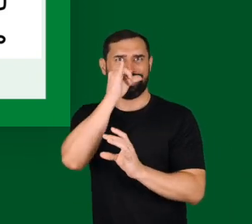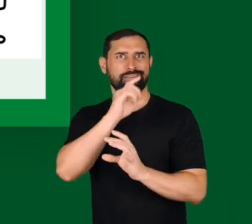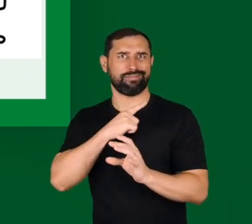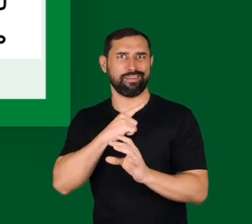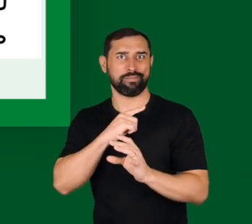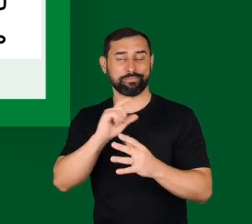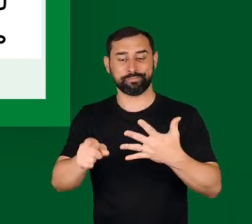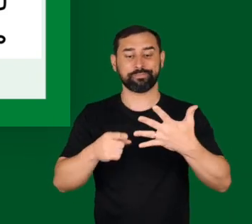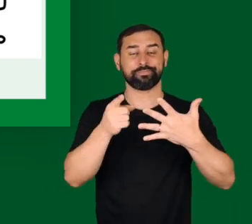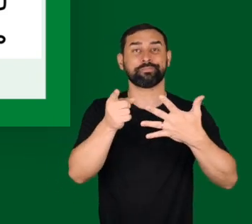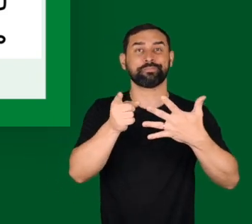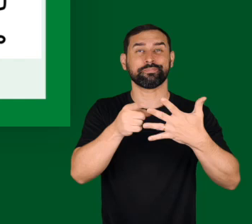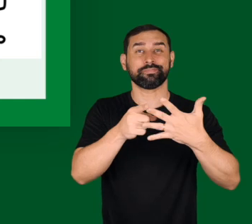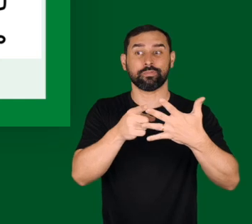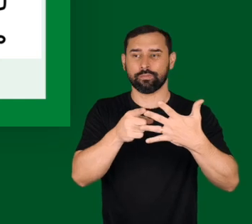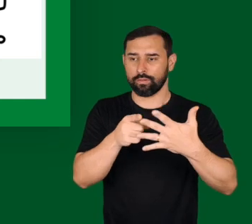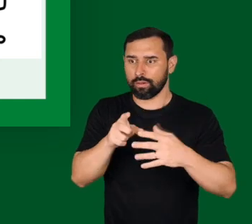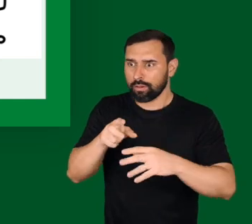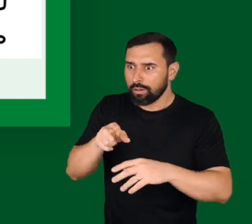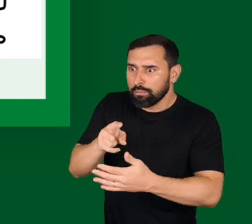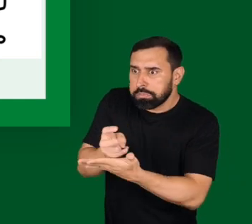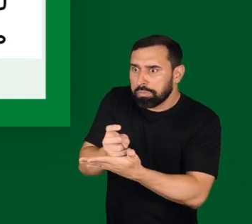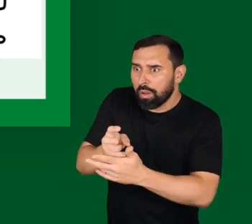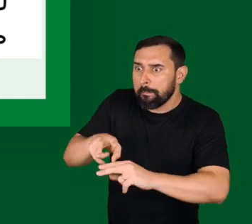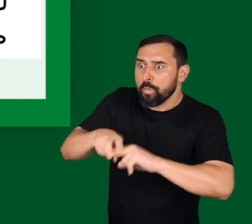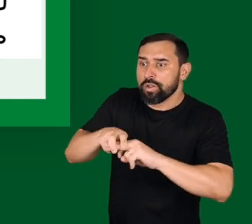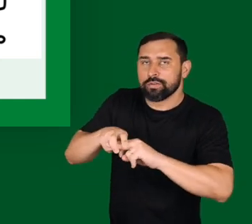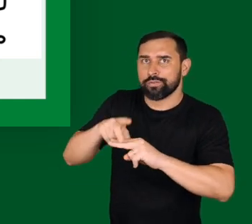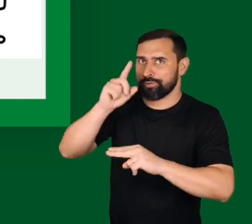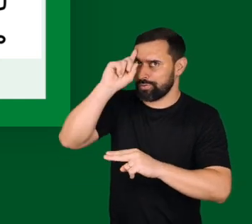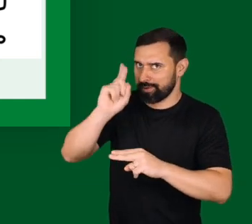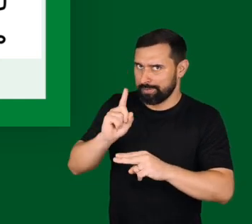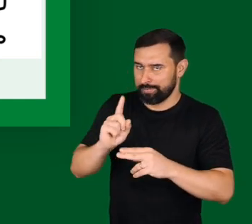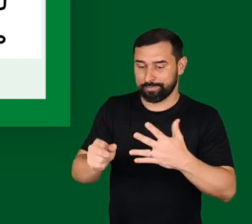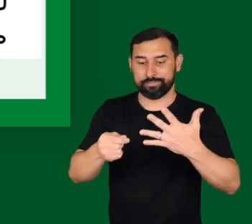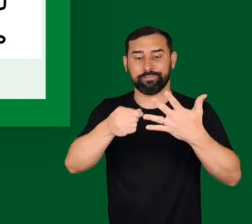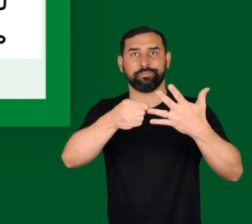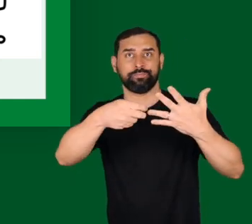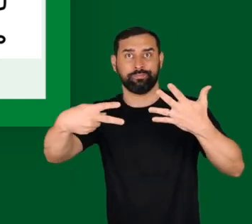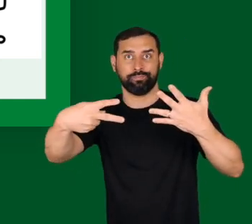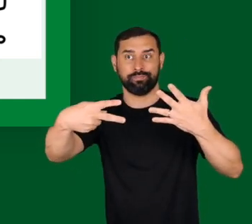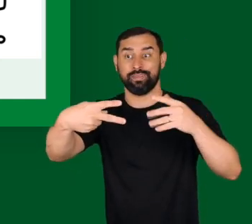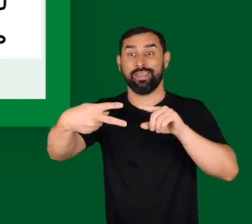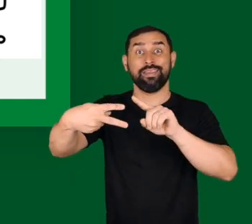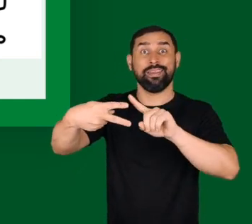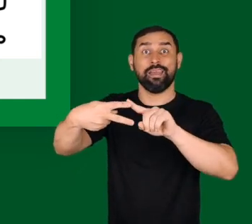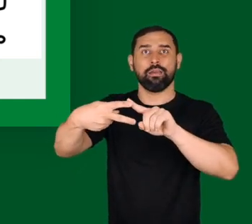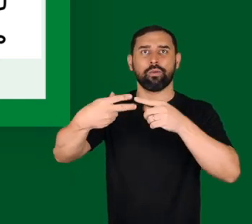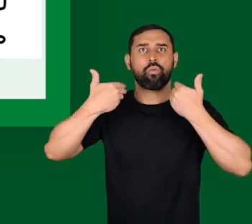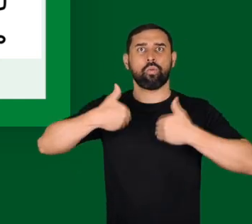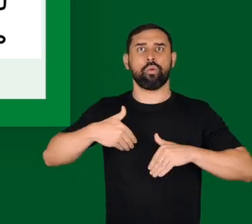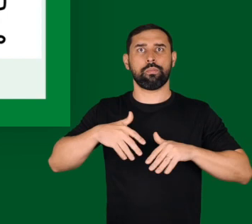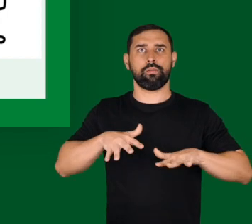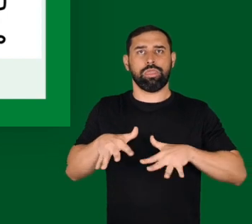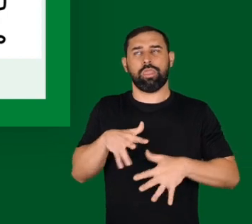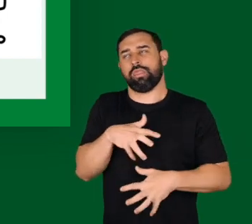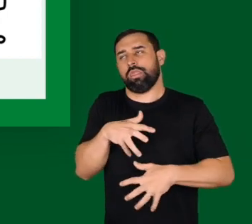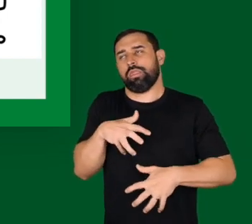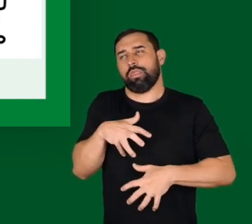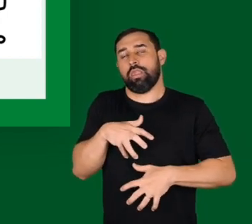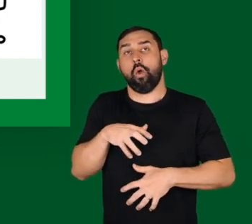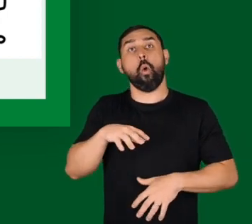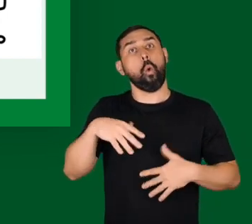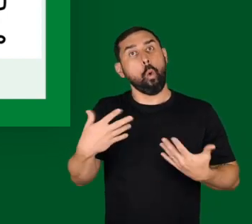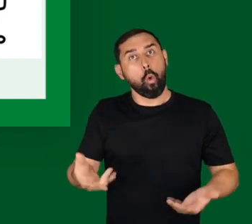podem ser subcategorizadas em motoras e não motoras, as crises focais, onde a contração